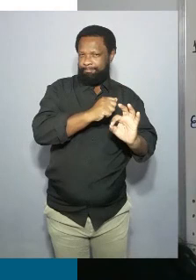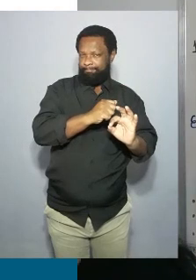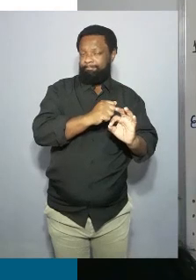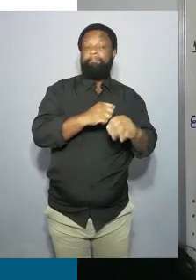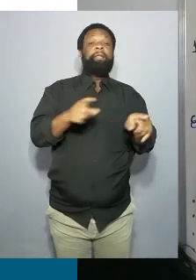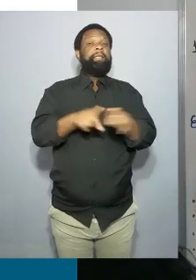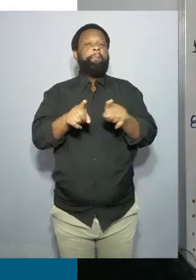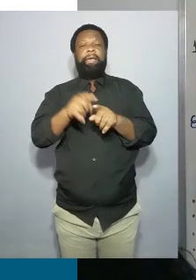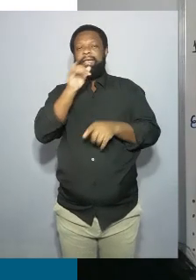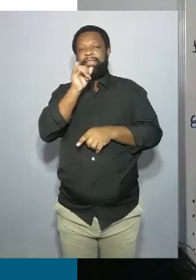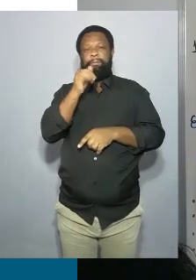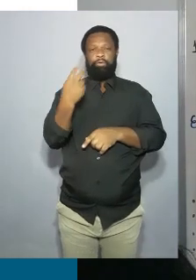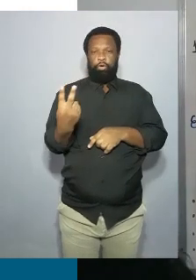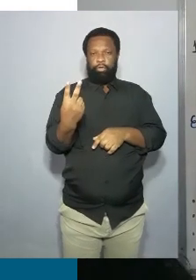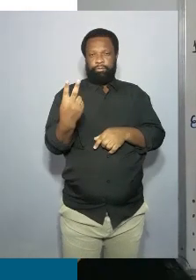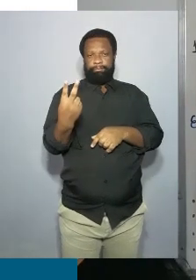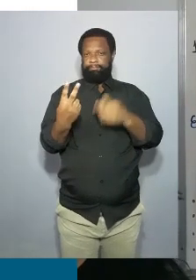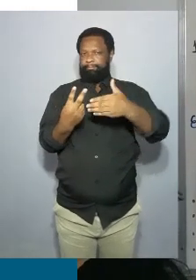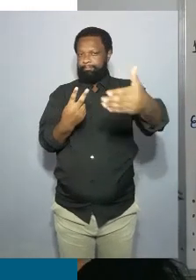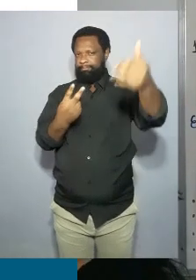pessoal, coloquei também 2 exemplos.